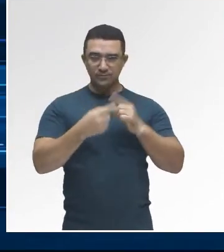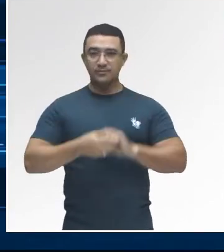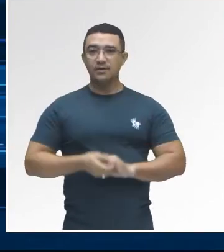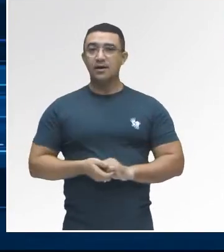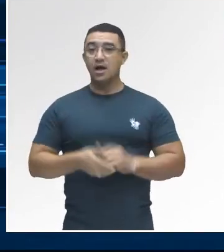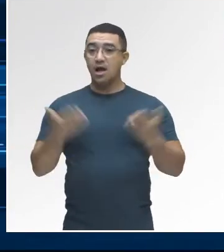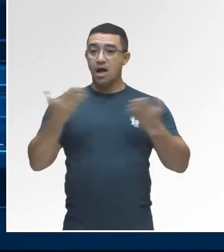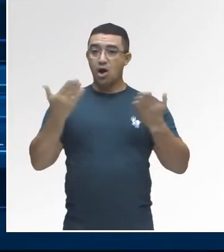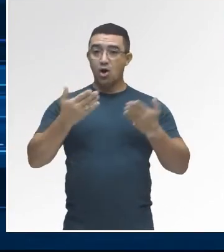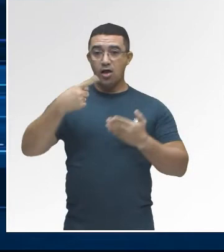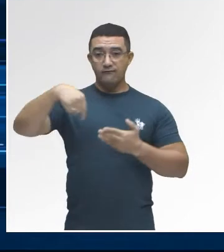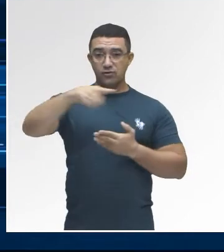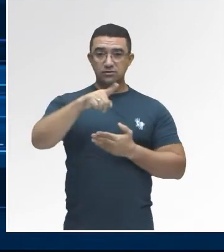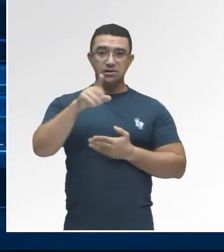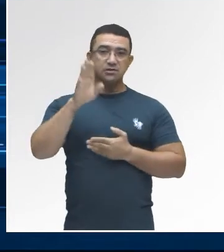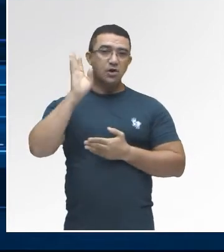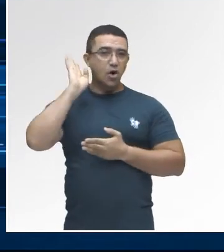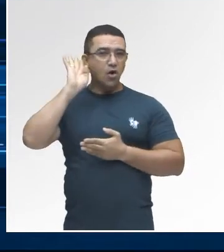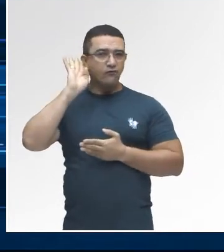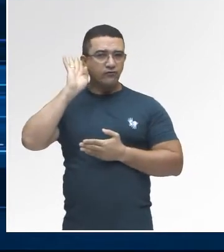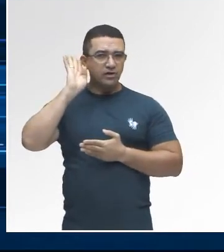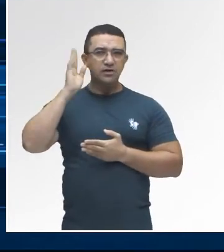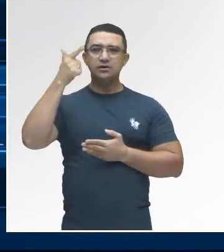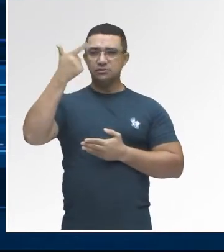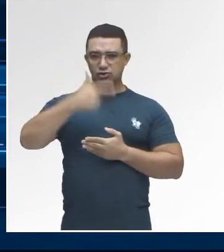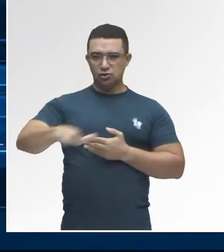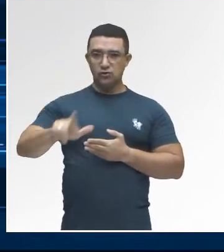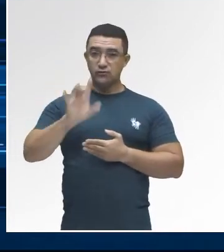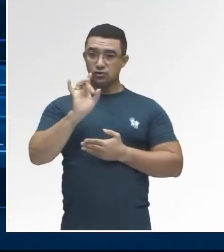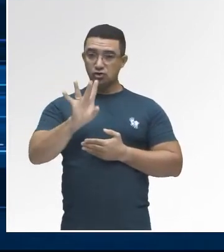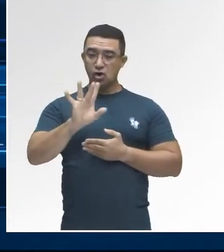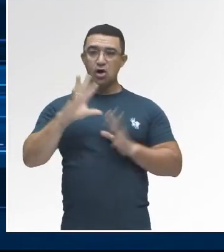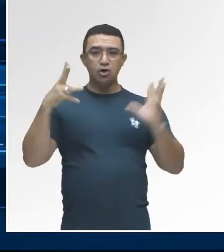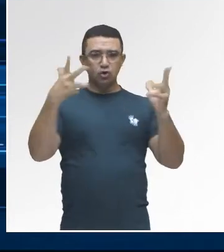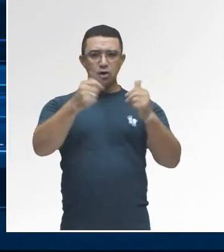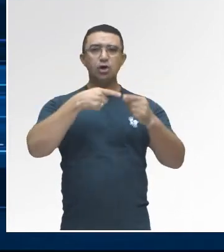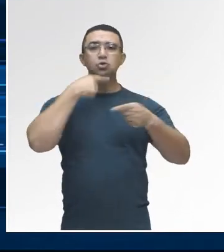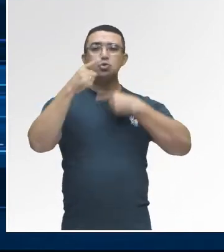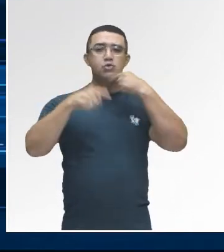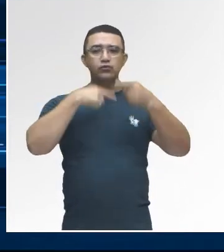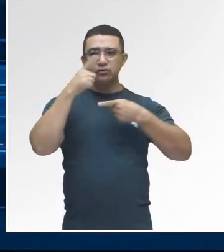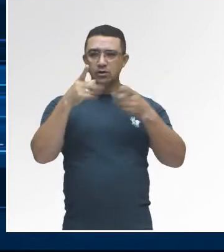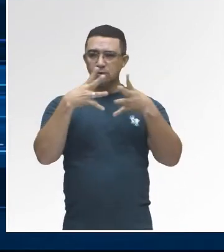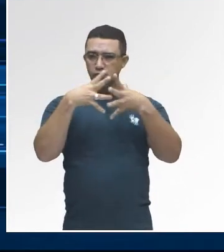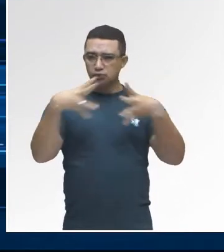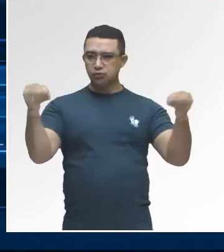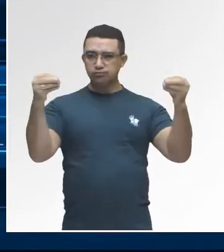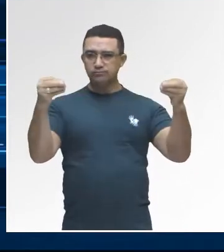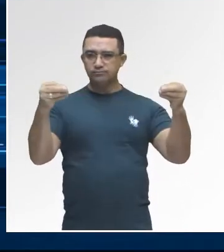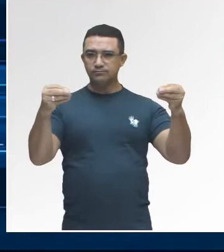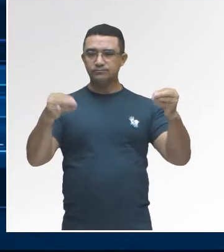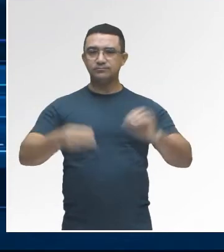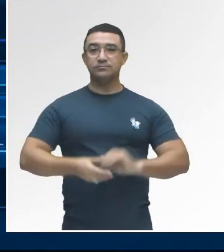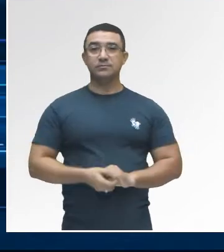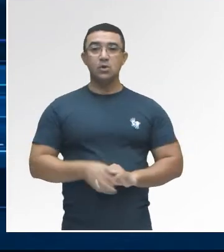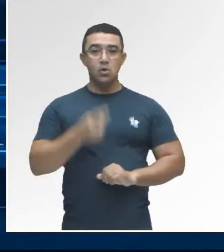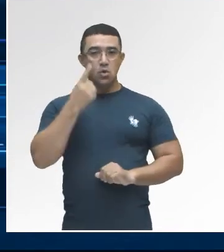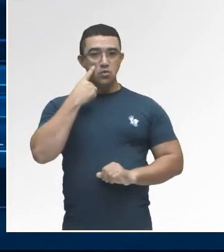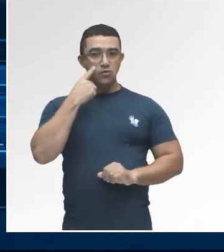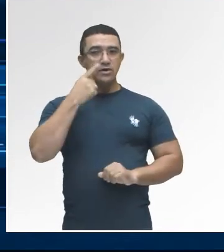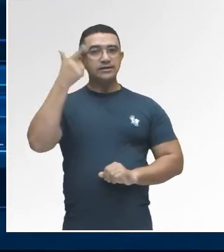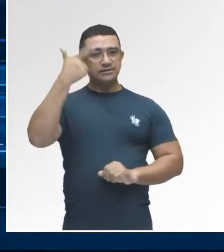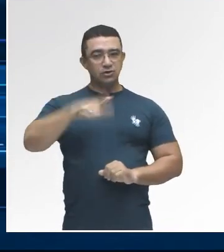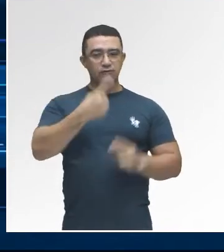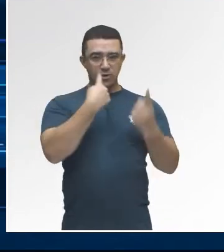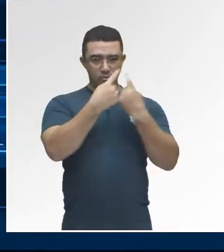esse diálogo one more time, mais uma vez, só para todas as dúvidas sumirem definitivamente agora. Então, vamos acompanhar o diálogo